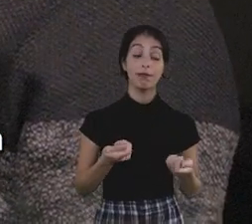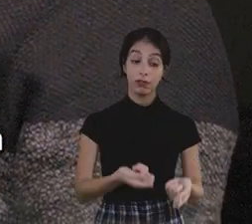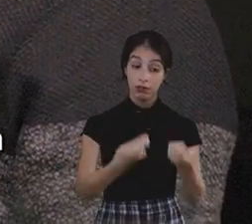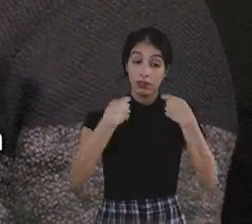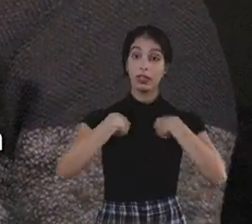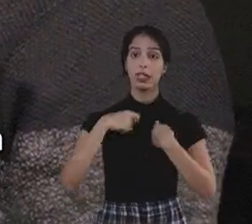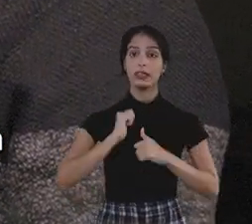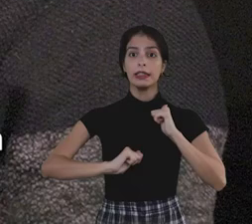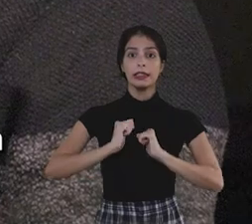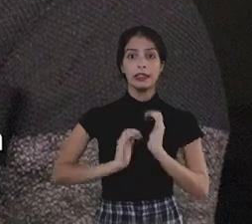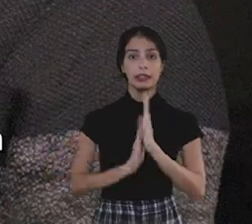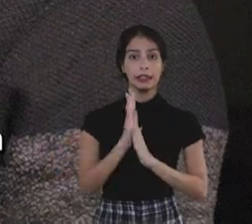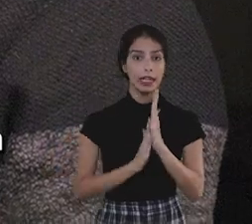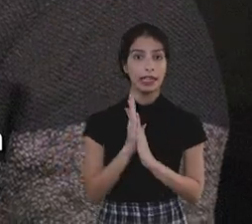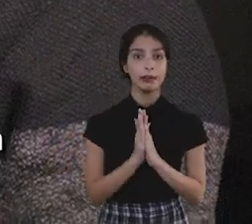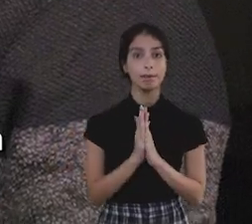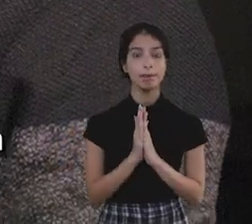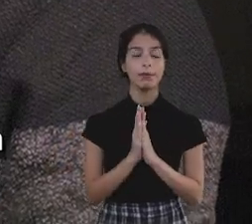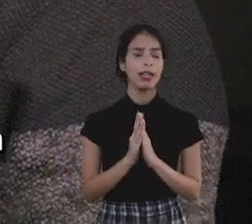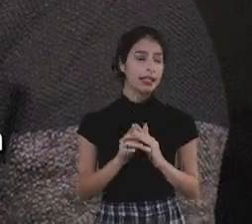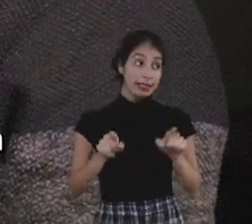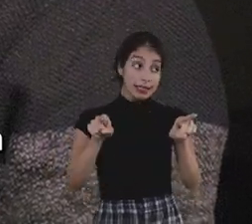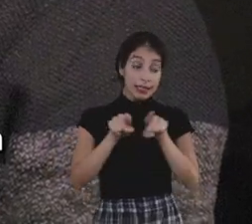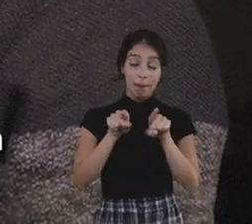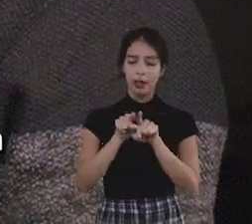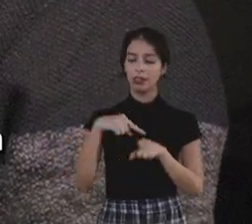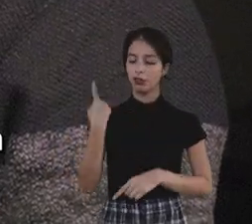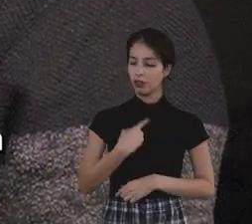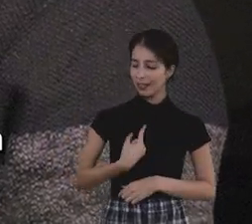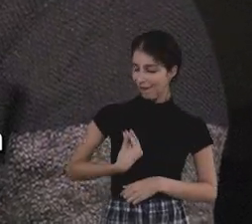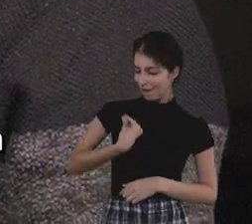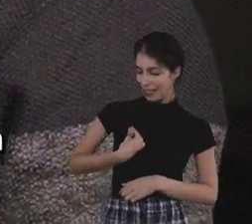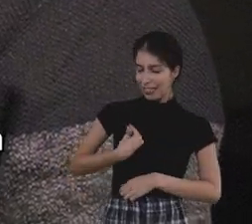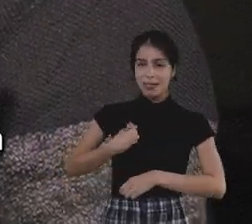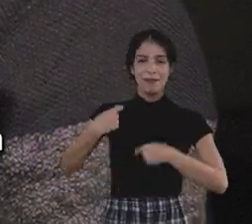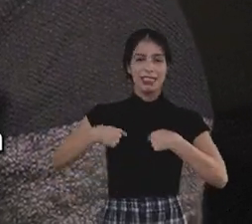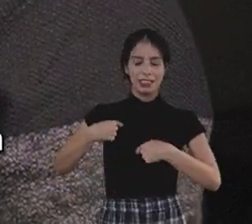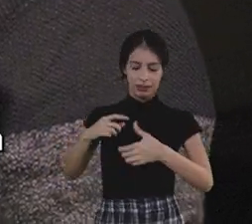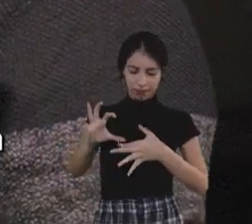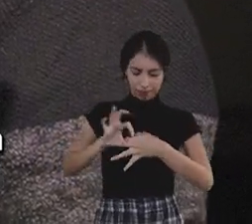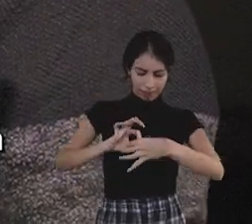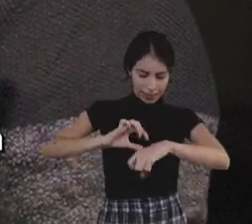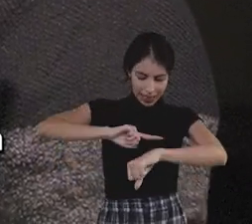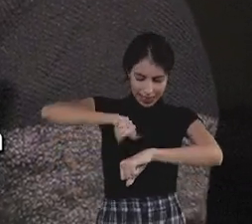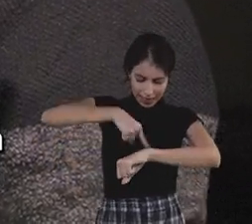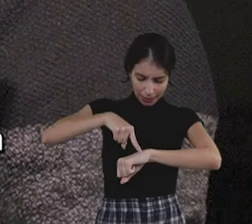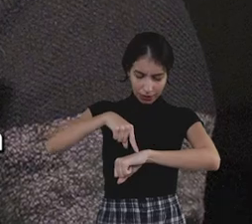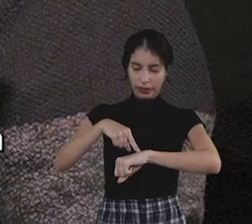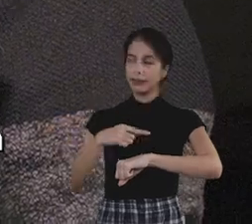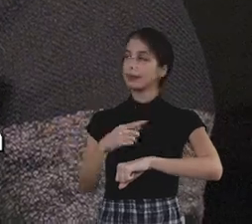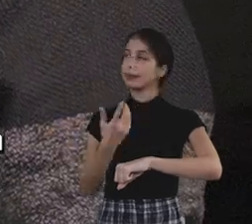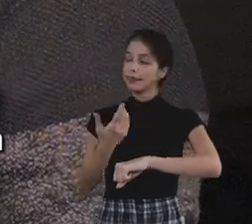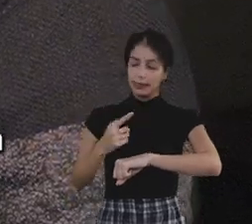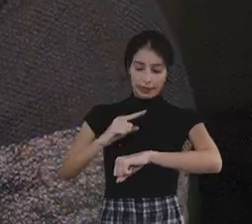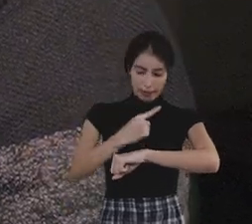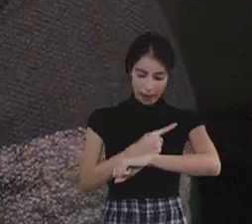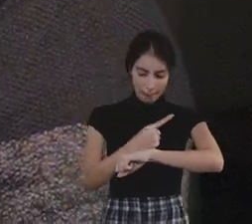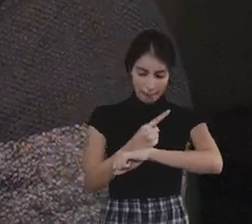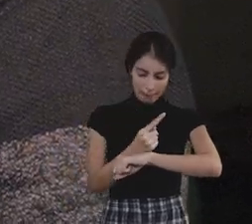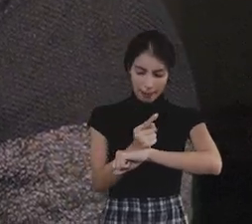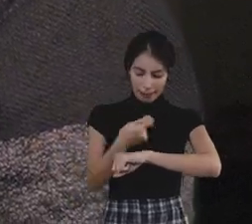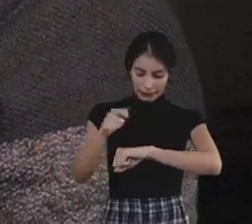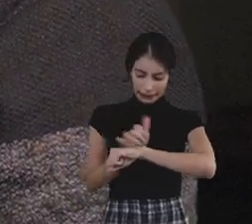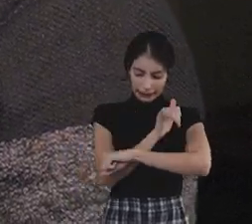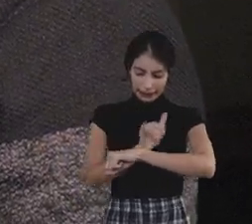estarmos eh imersos numa eh numa lida com o tempo em que nós estamos eu odeio essa